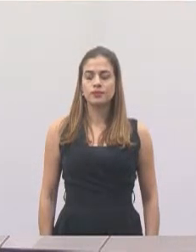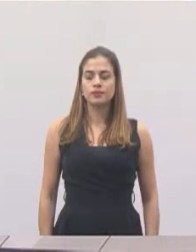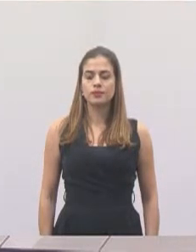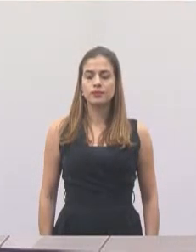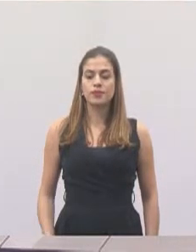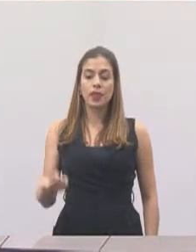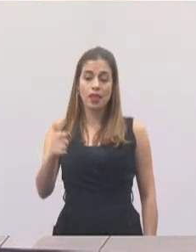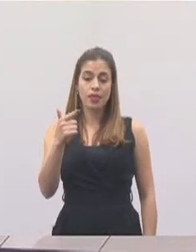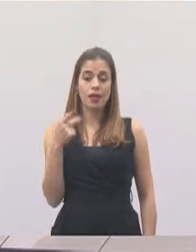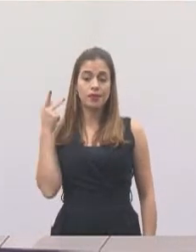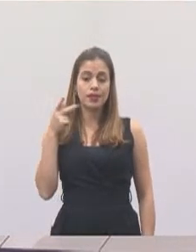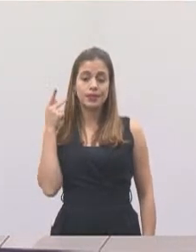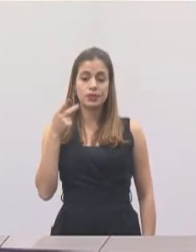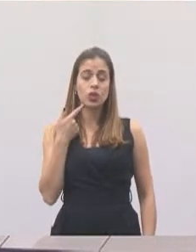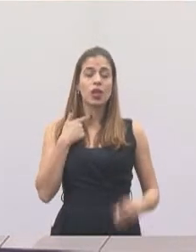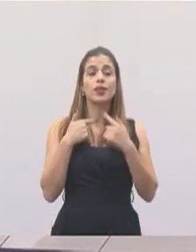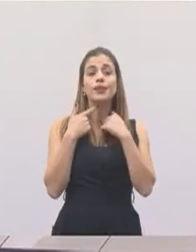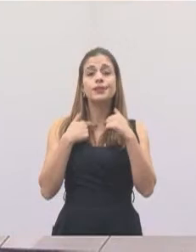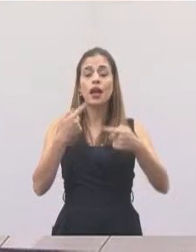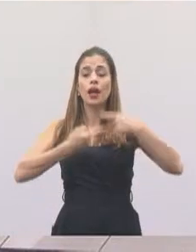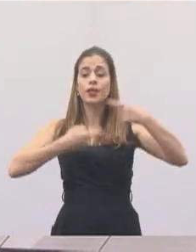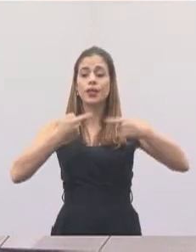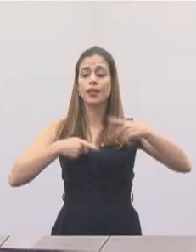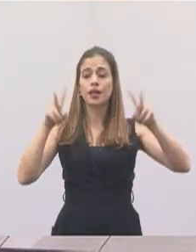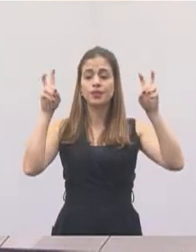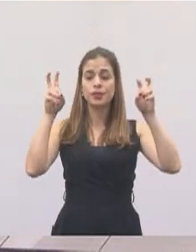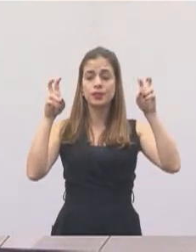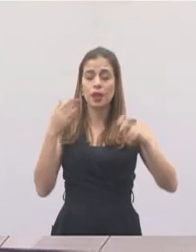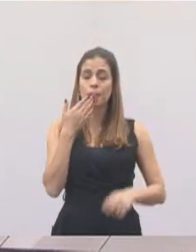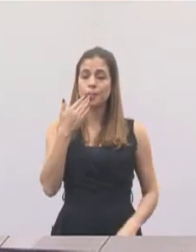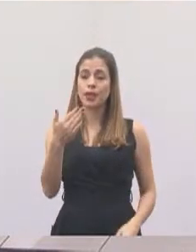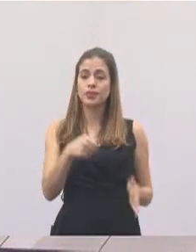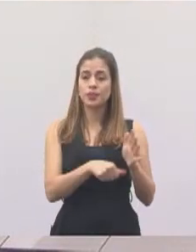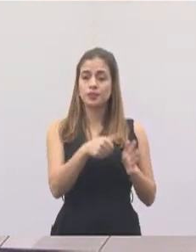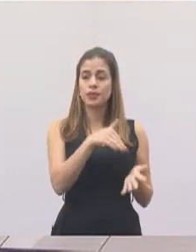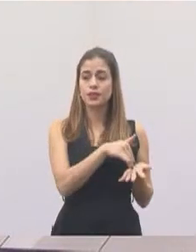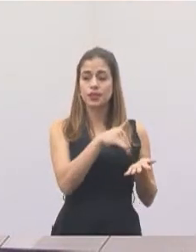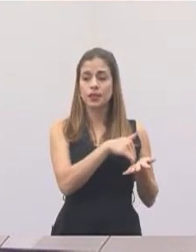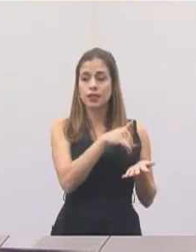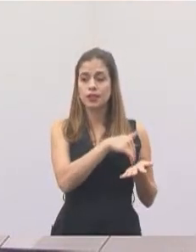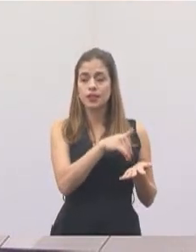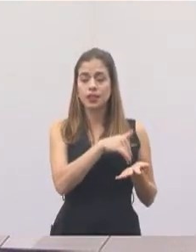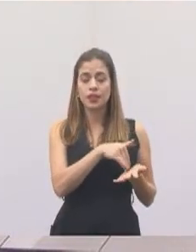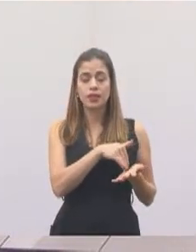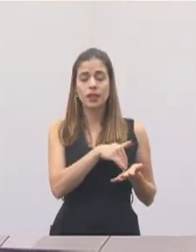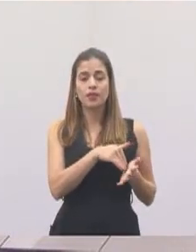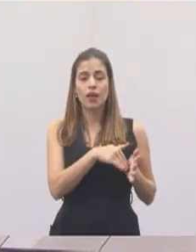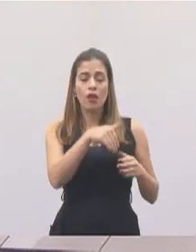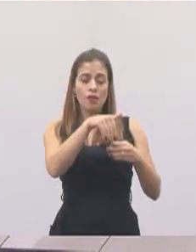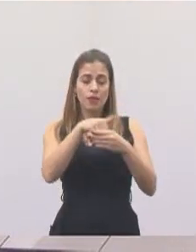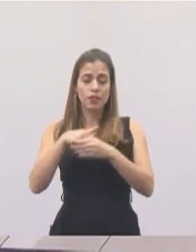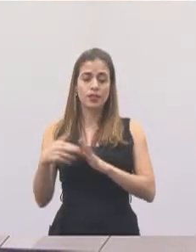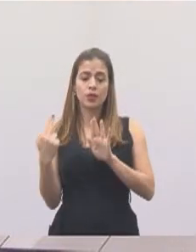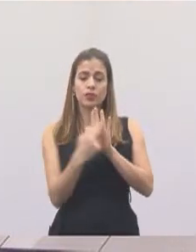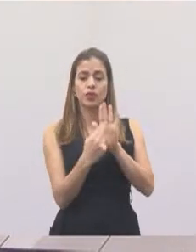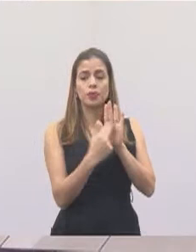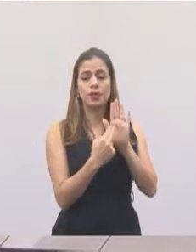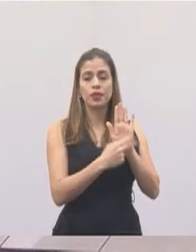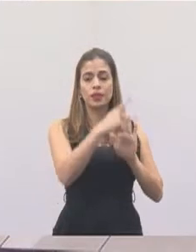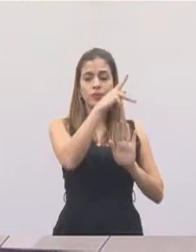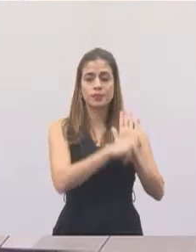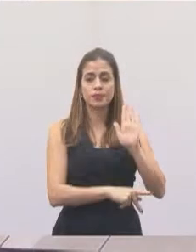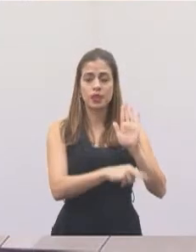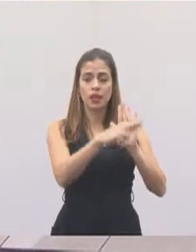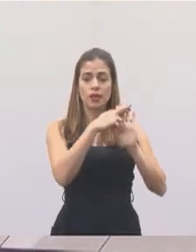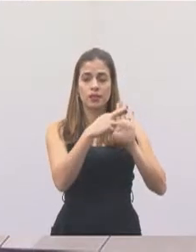Não havendo mais nenhum vereador desejando discutir a matéria, solicito à primeira secretária que proceda à votação nominal do projeto na